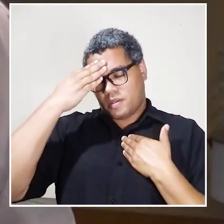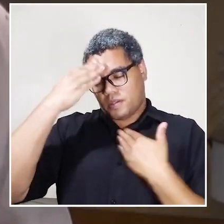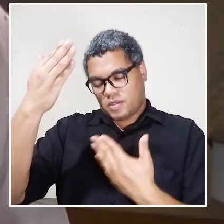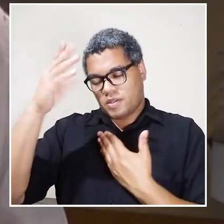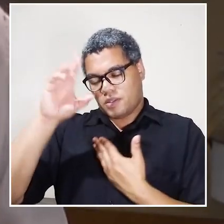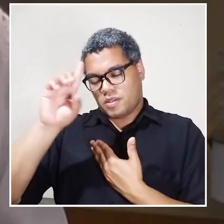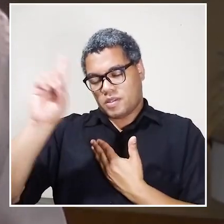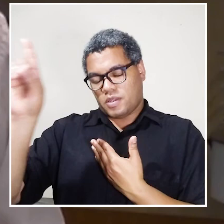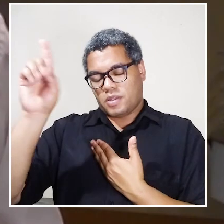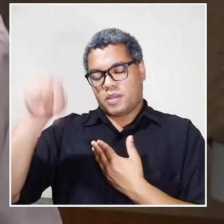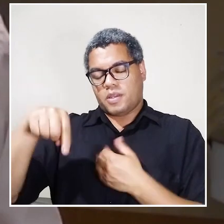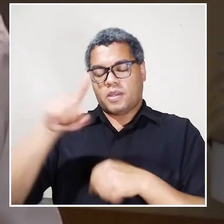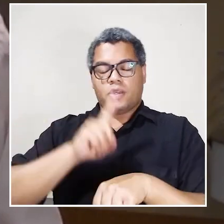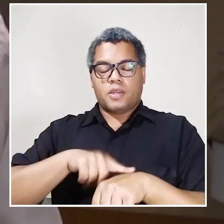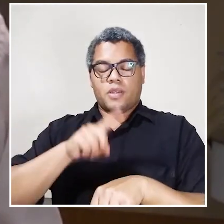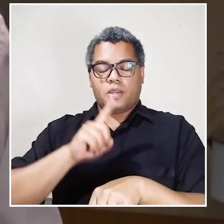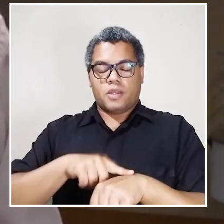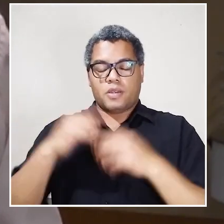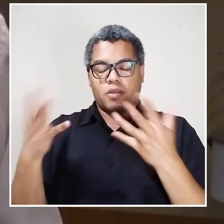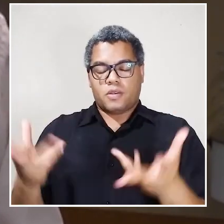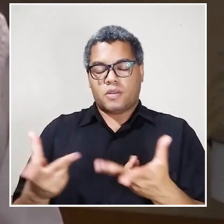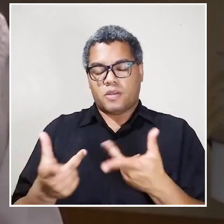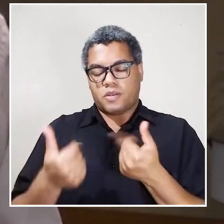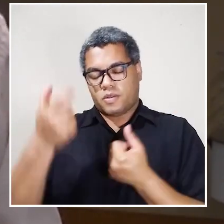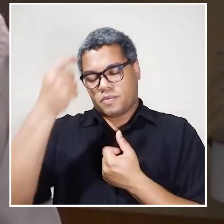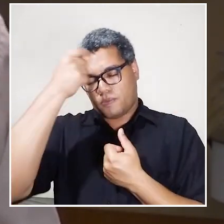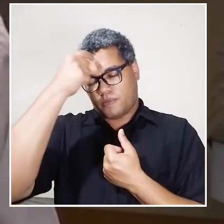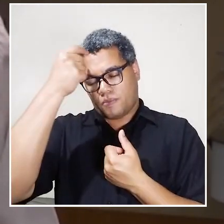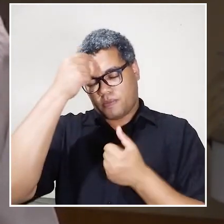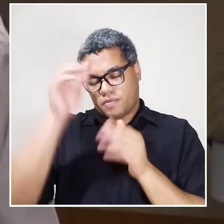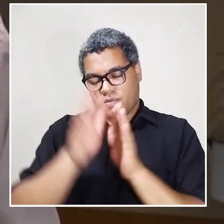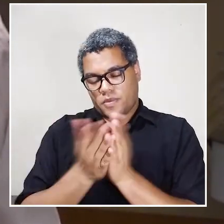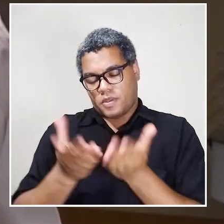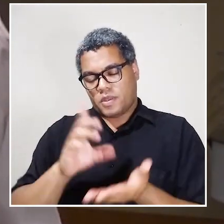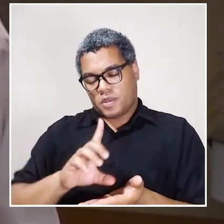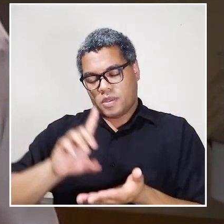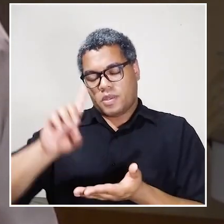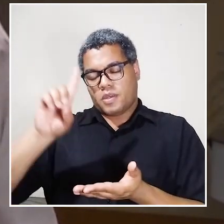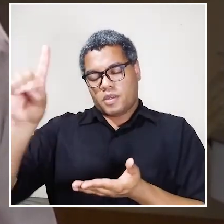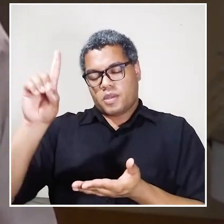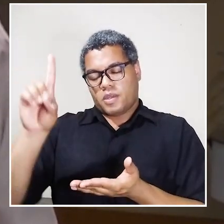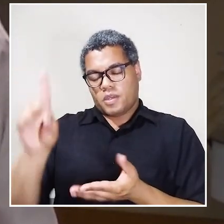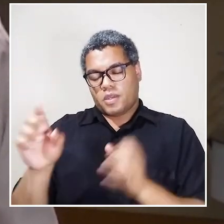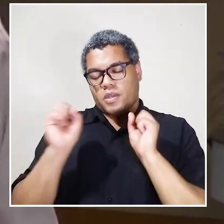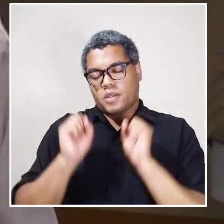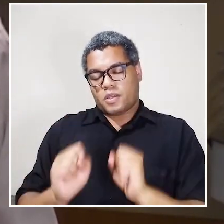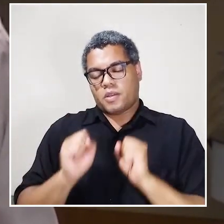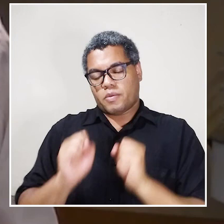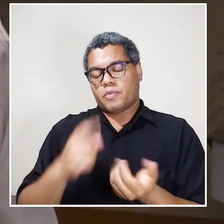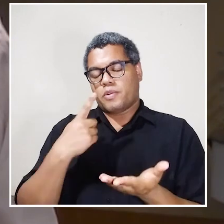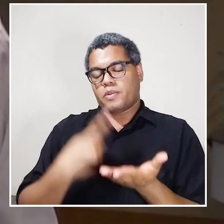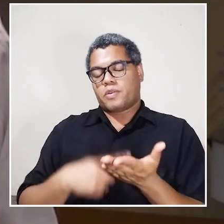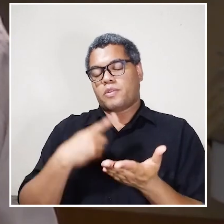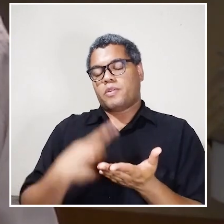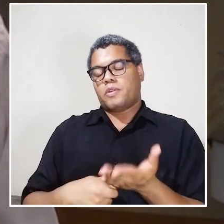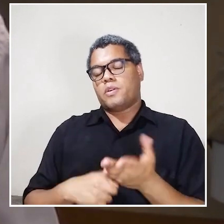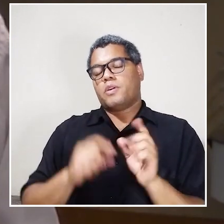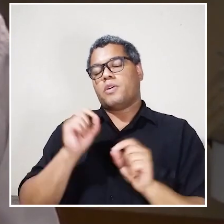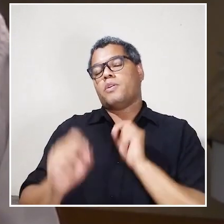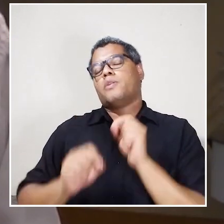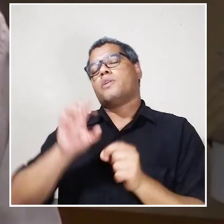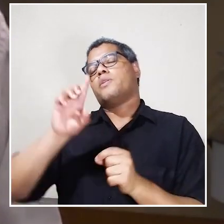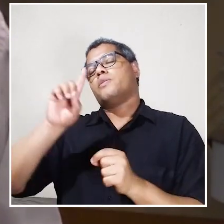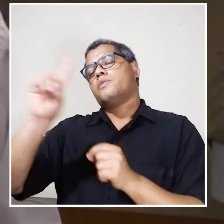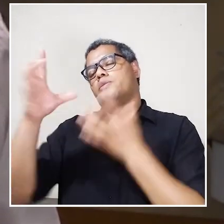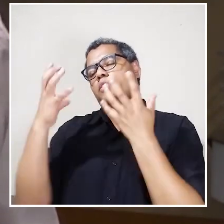a Ti esta hora preciosa de reflexão, de meditação na Tua palavra, que ela possa cumprir aquilo que Tu mesmo